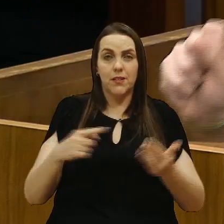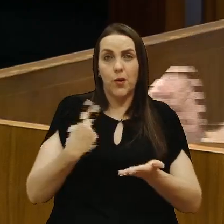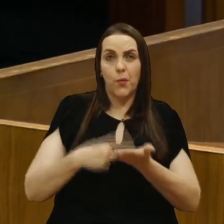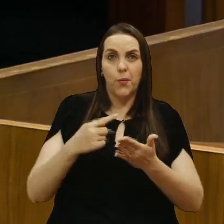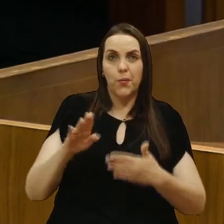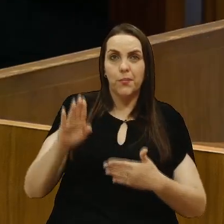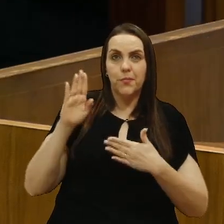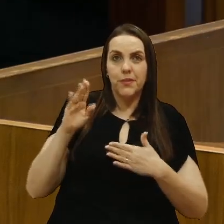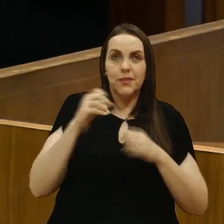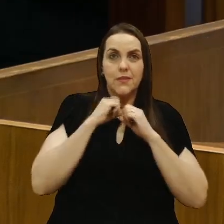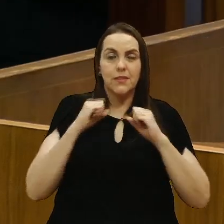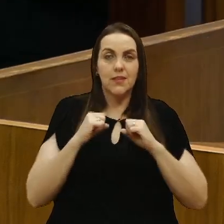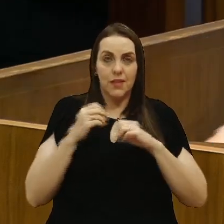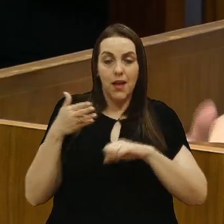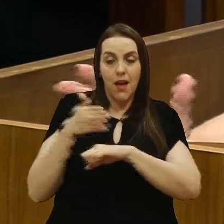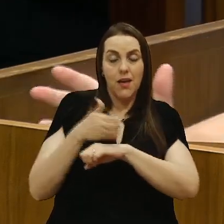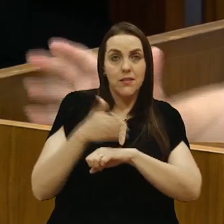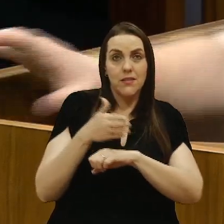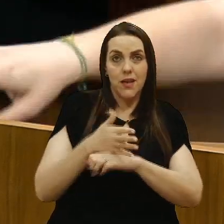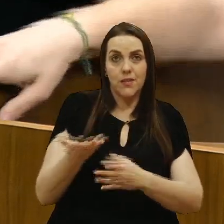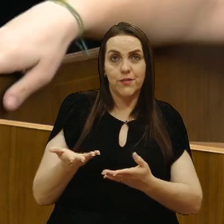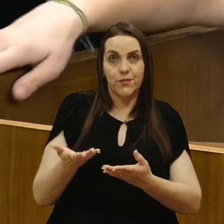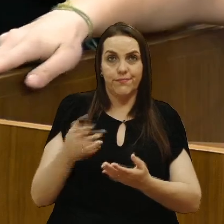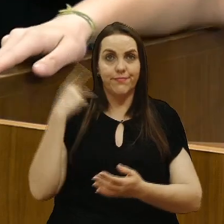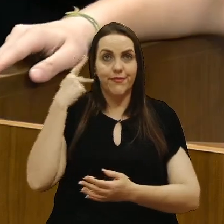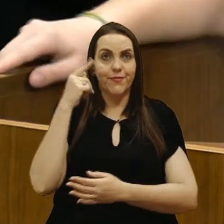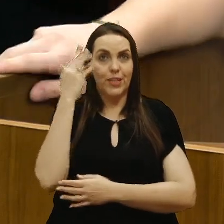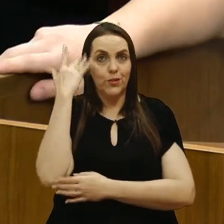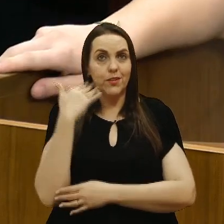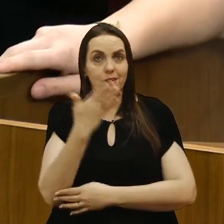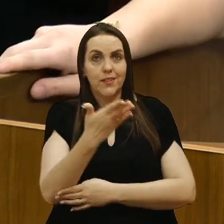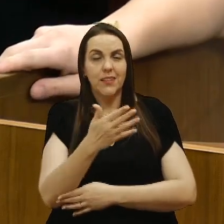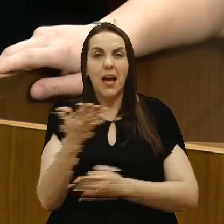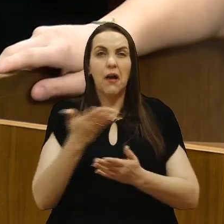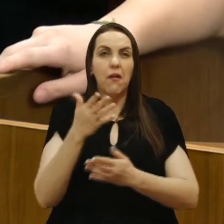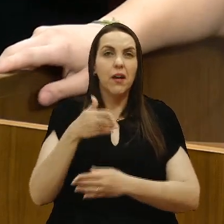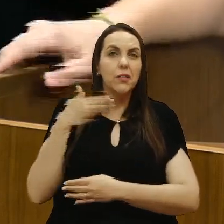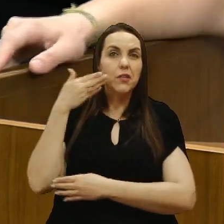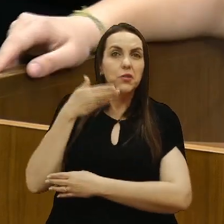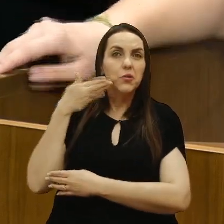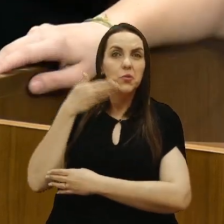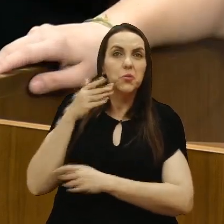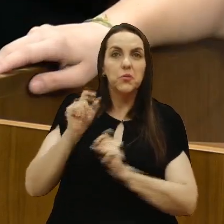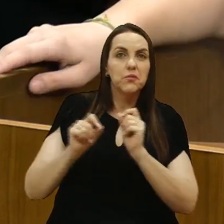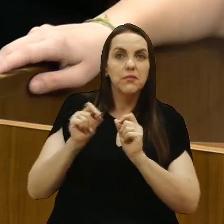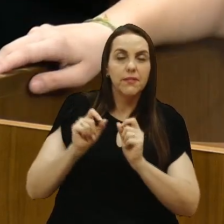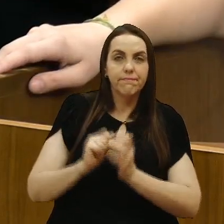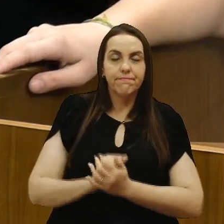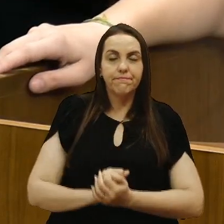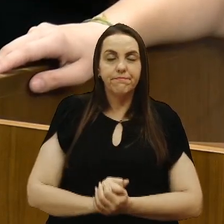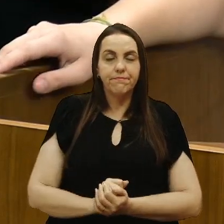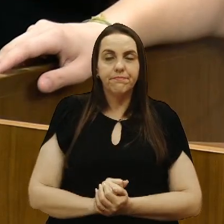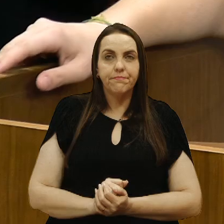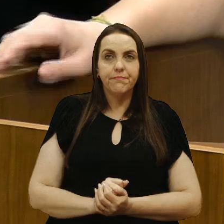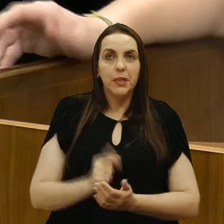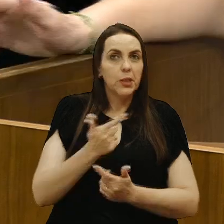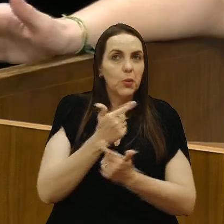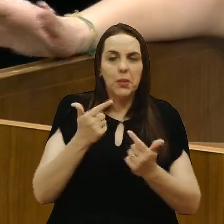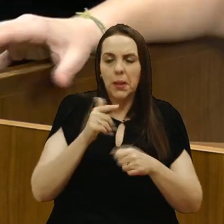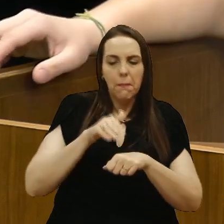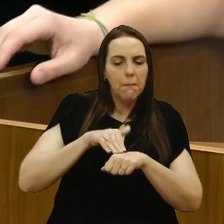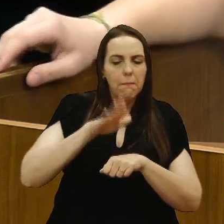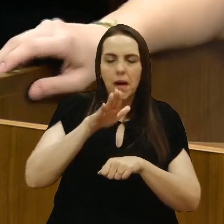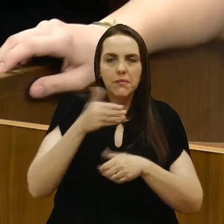acesso ao material, vereadora Daiane. Agora, a gente ouve um discurso de que não terão mais,